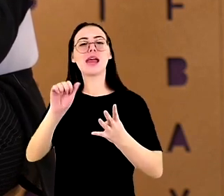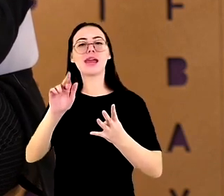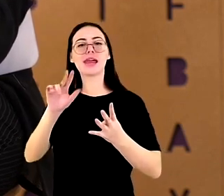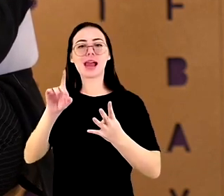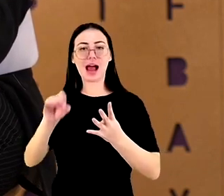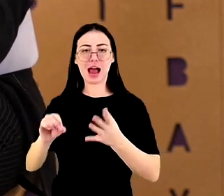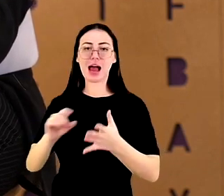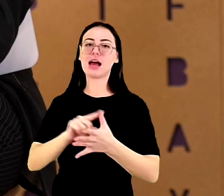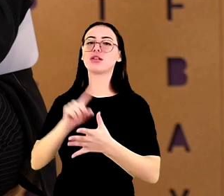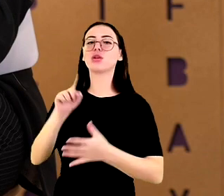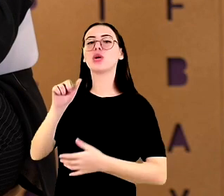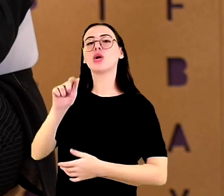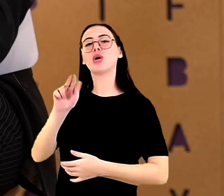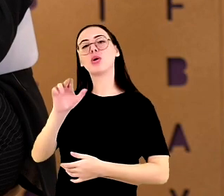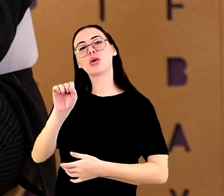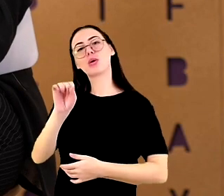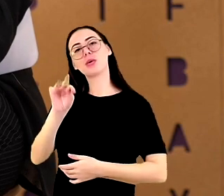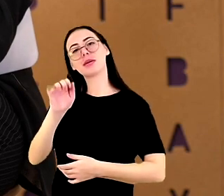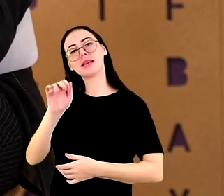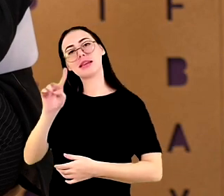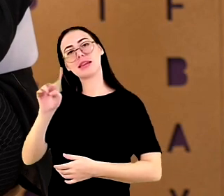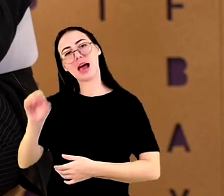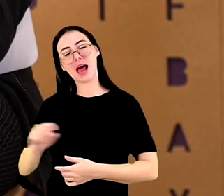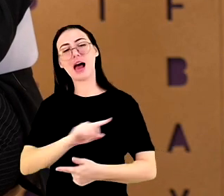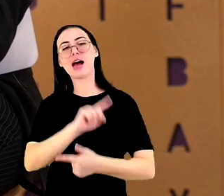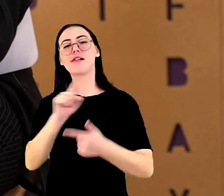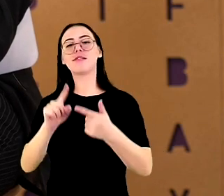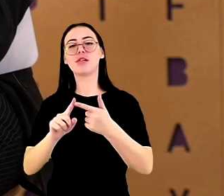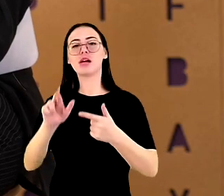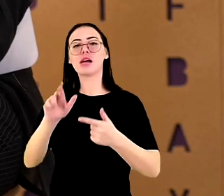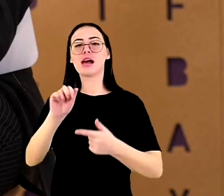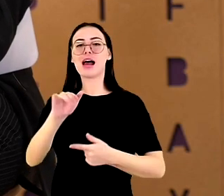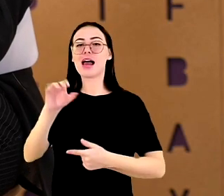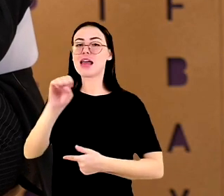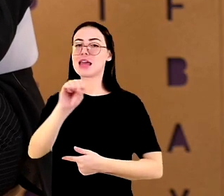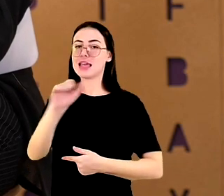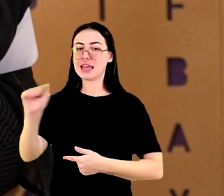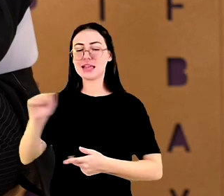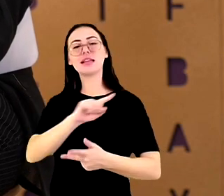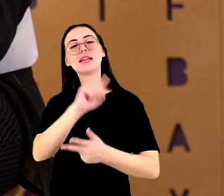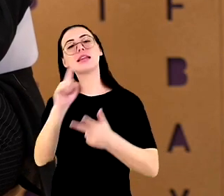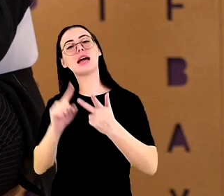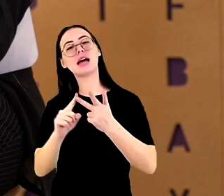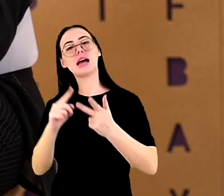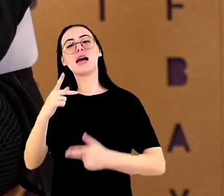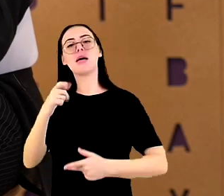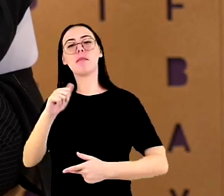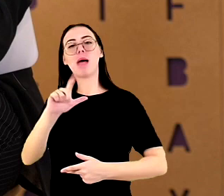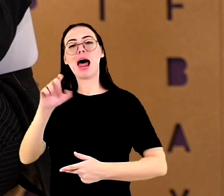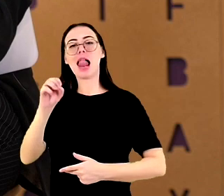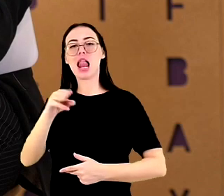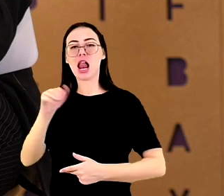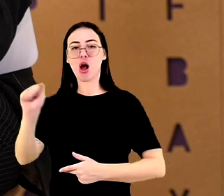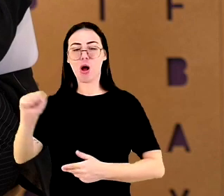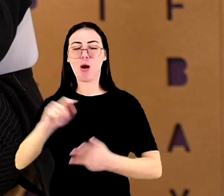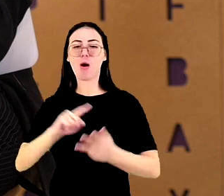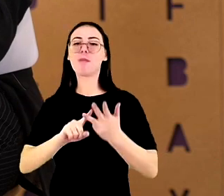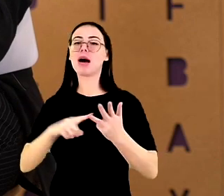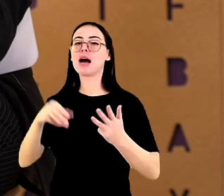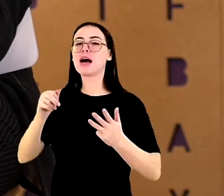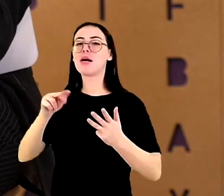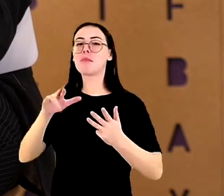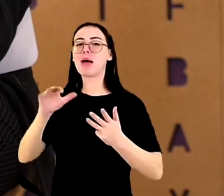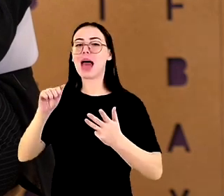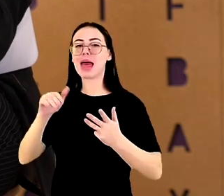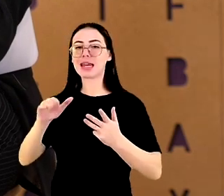Eliberg, Luiz, Gabriel, Wagner, Gabriela, Marina, Rafaela e Kátia.